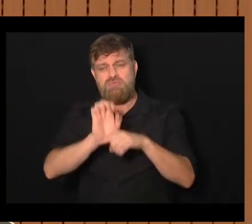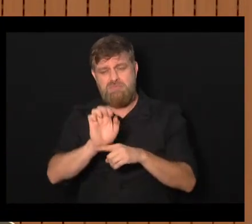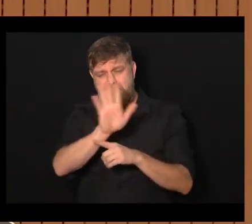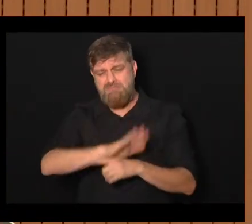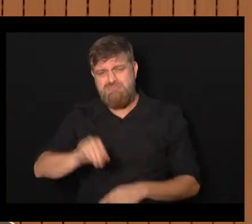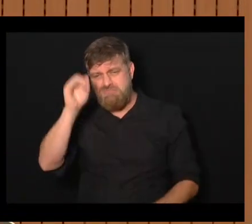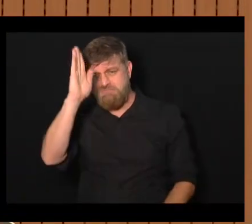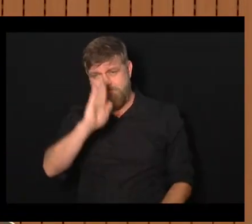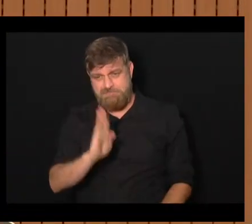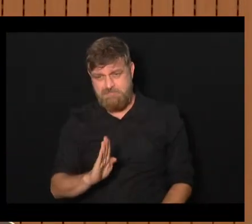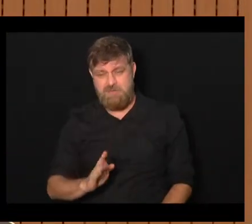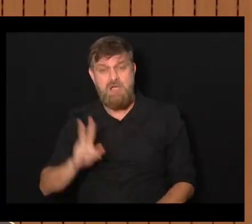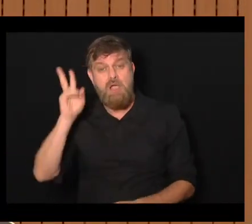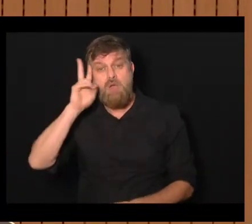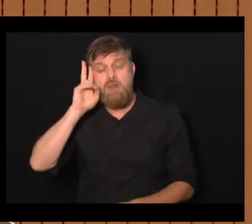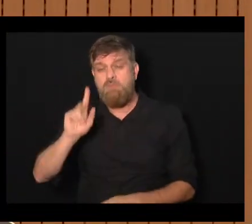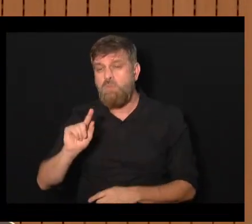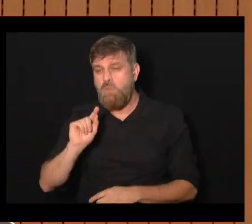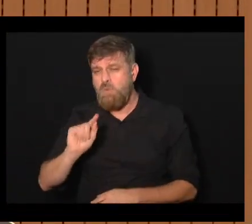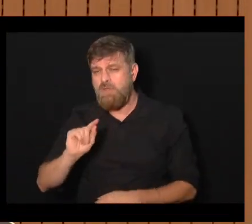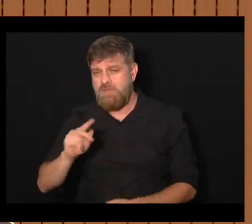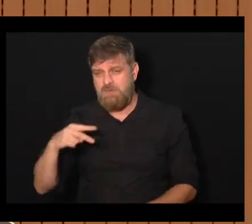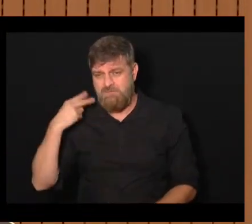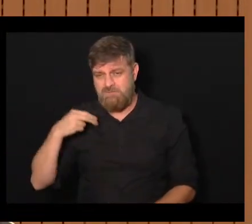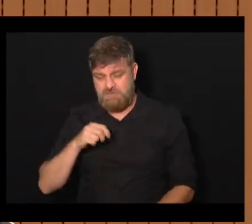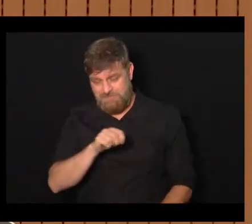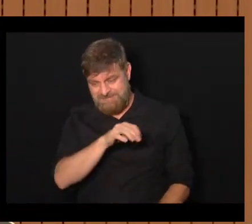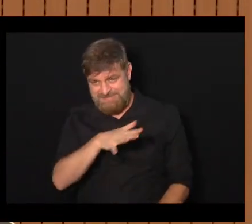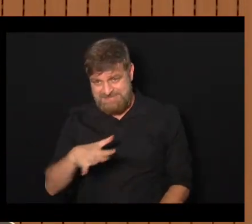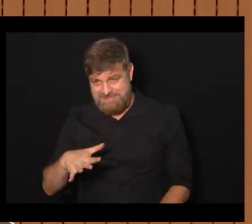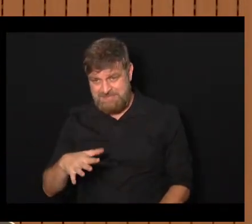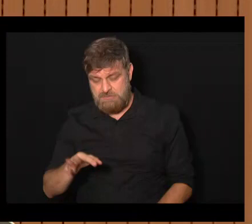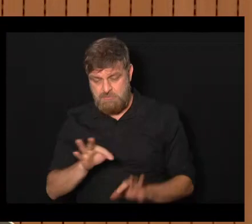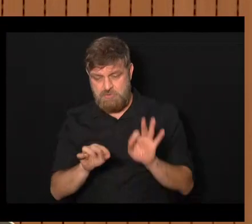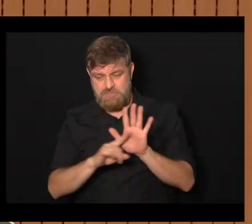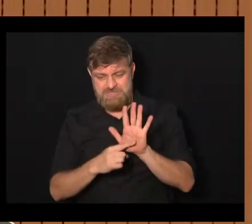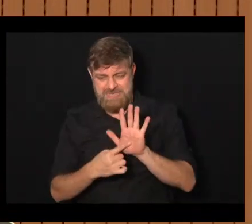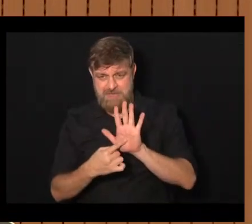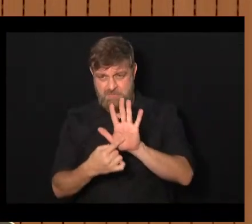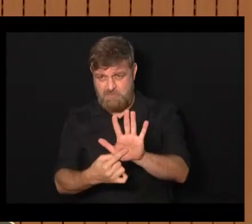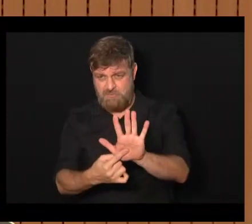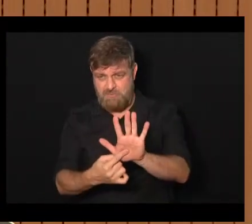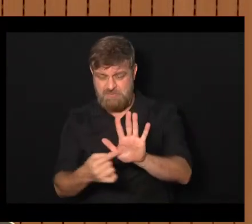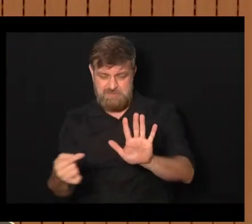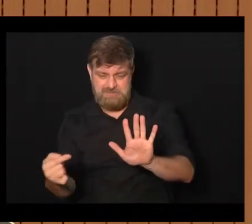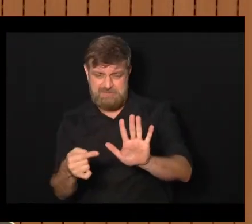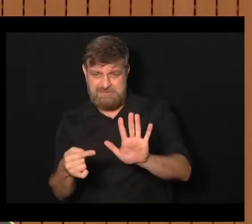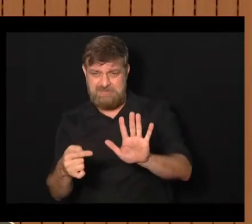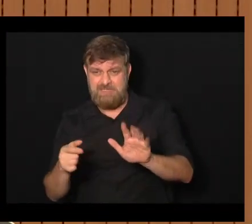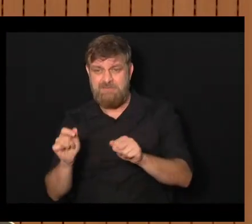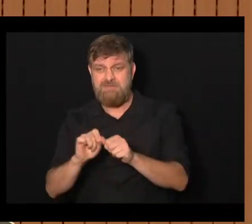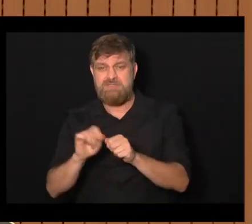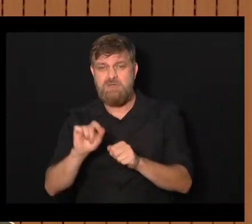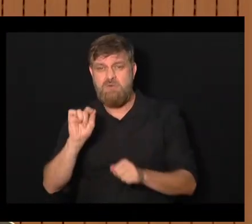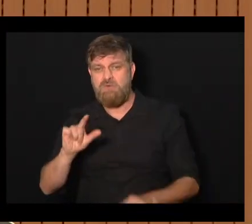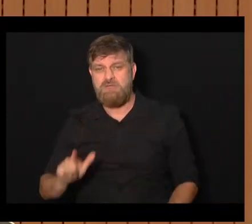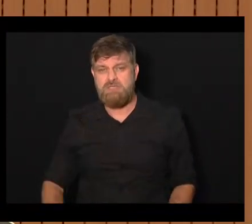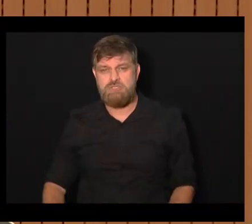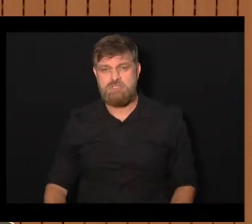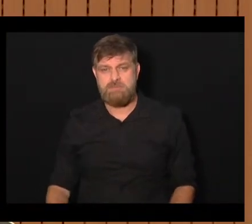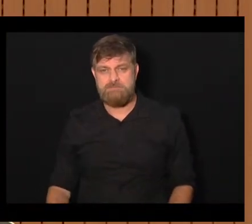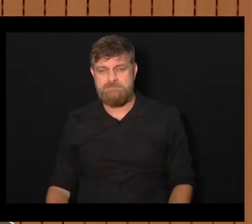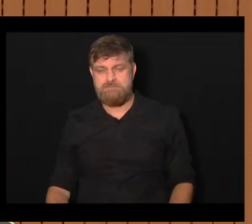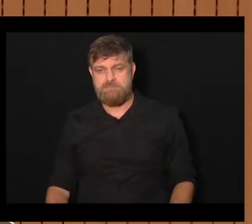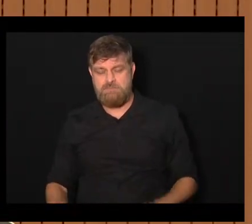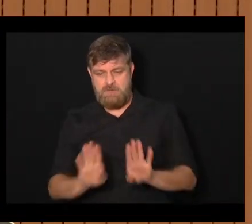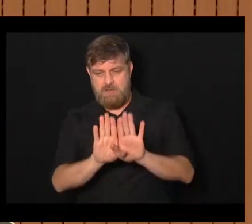público. Eu lembro que o vereador Sidão apresentou um projeto aqui, aquele projeto que escondia o caixa,